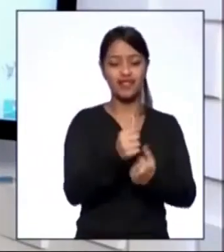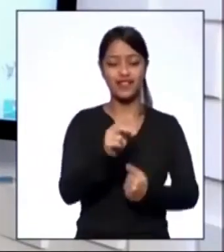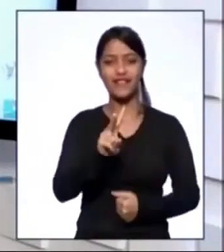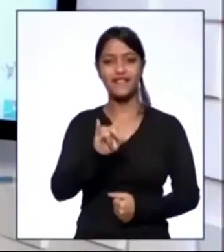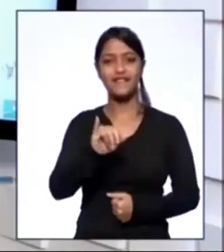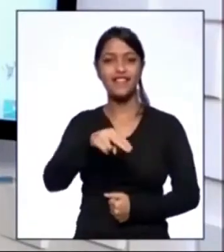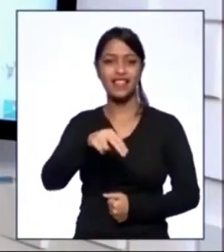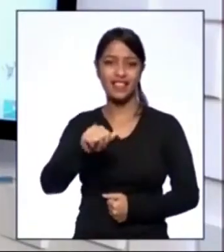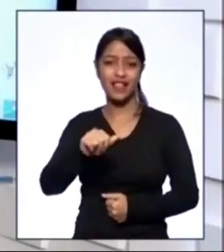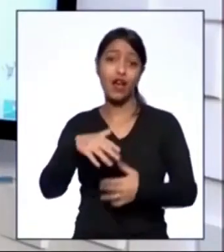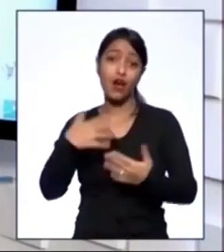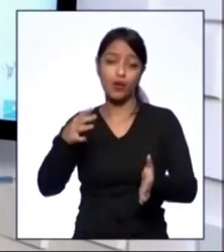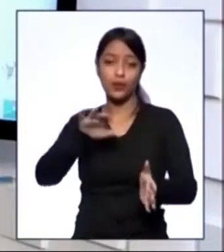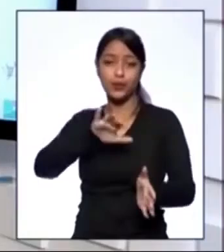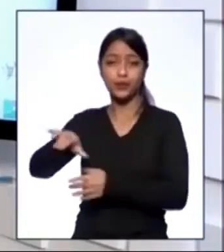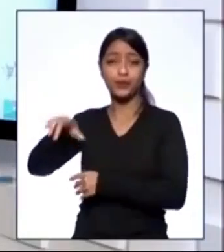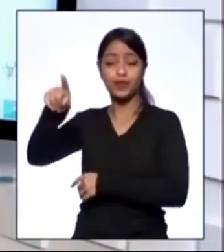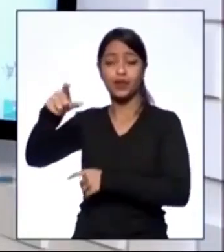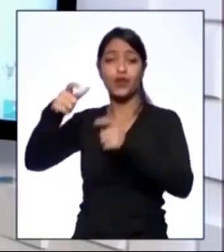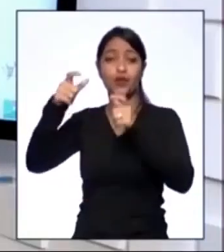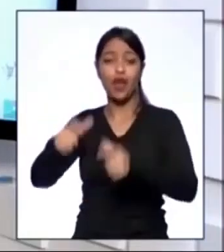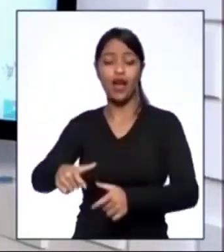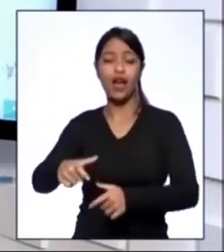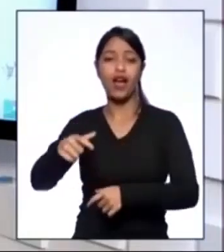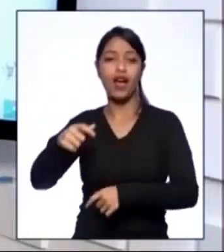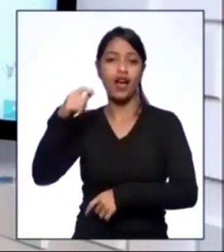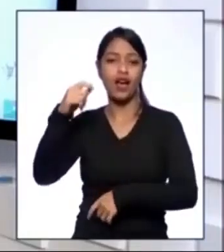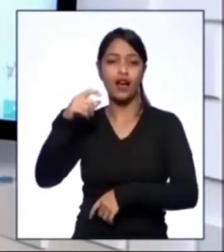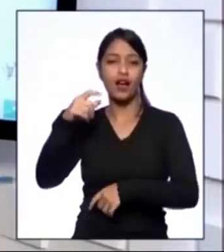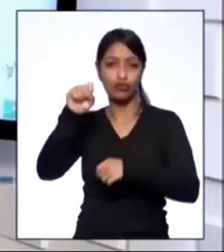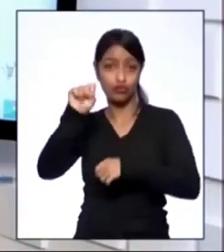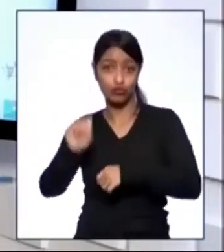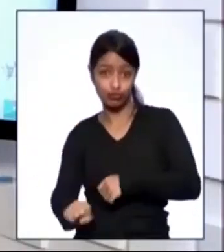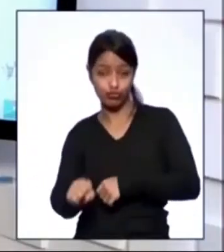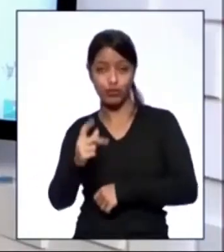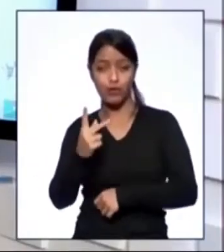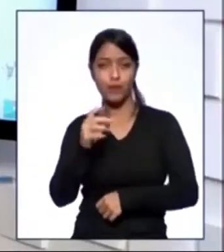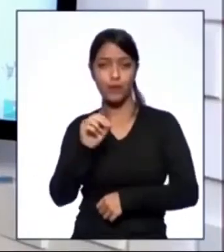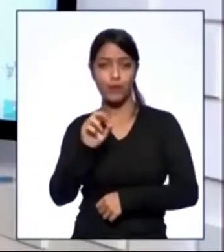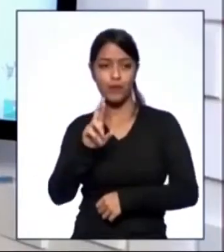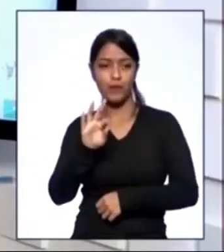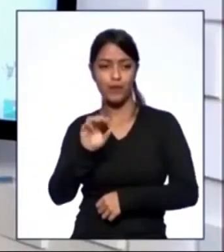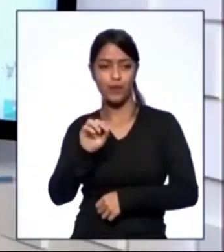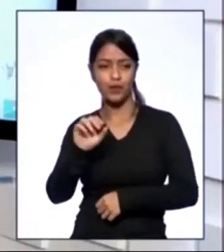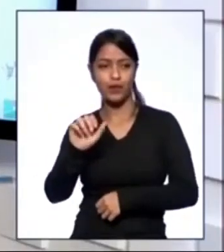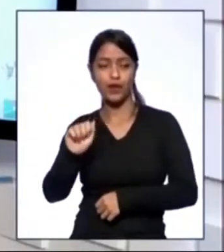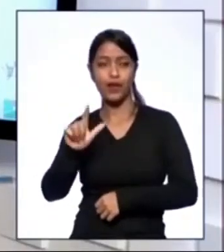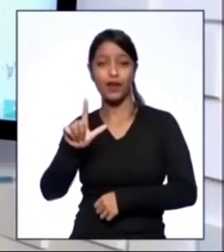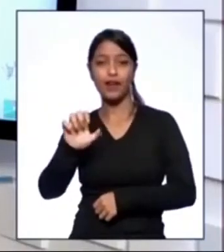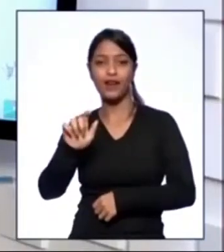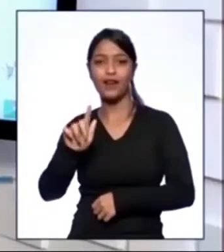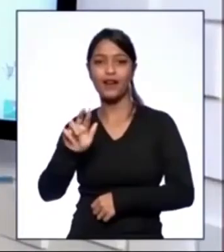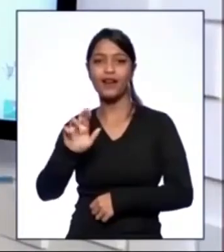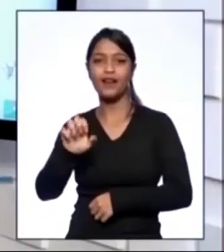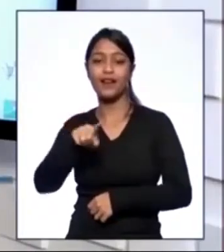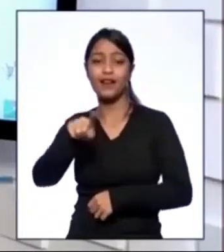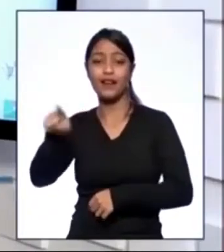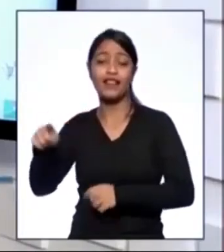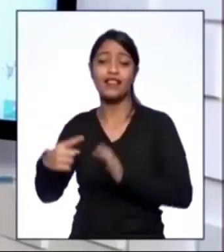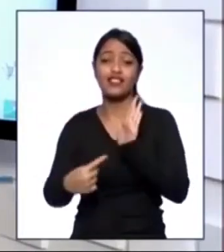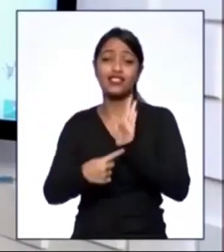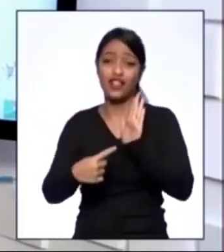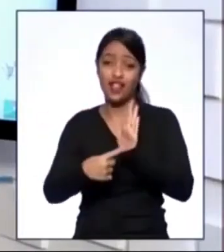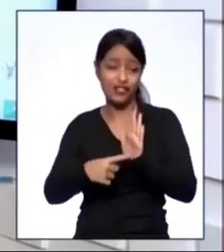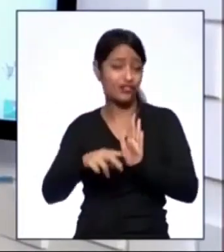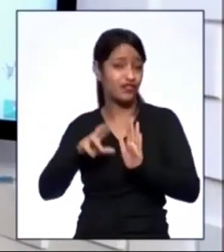de cacetinho. Então, isso tudo são expressões dialetais, entende? Dificilmente um porto-alegrense